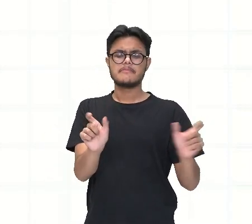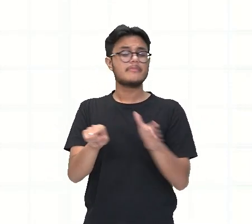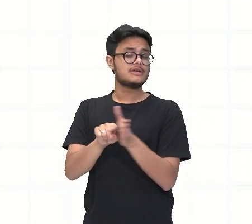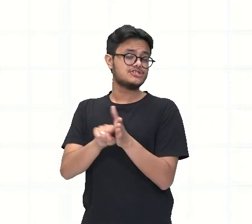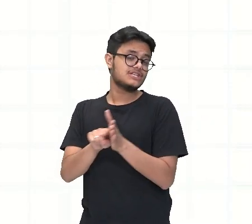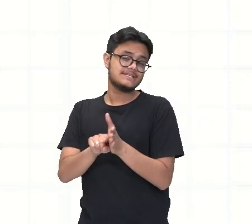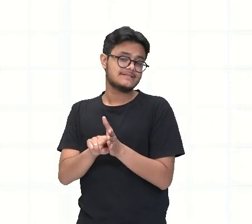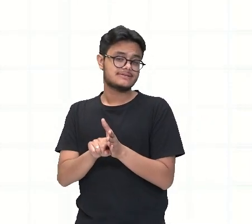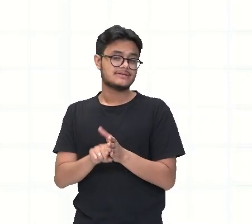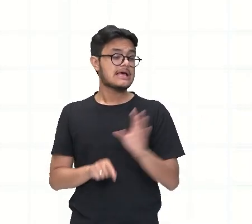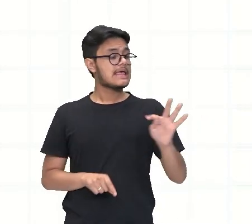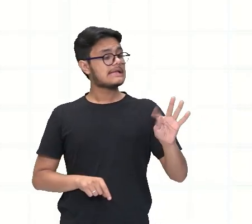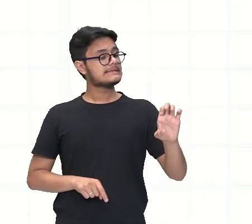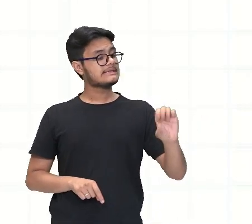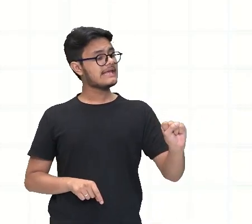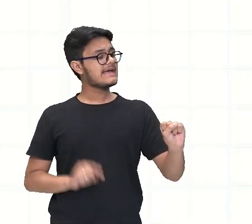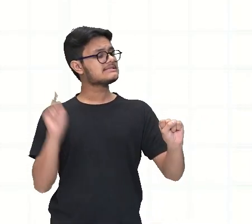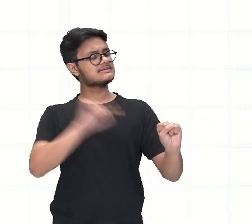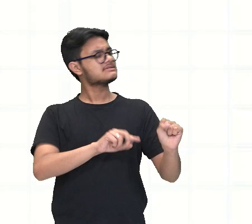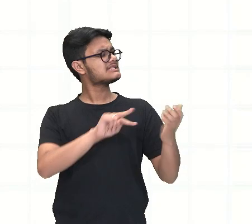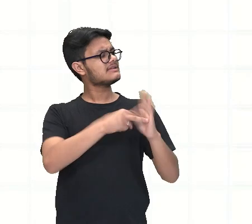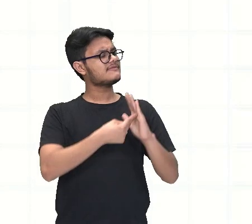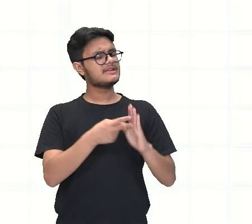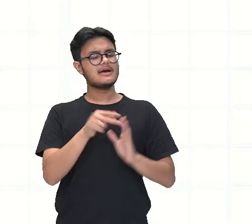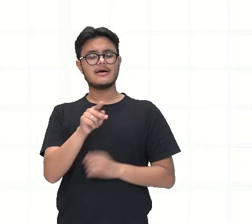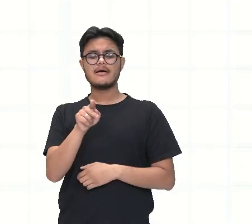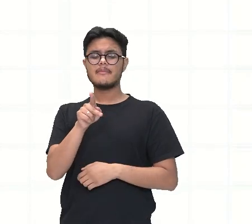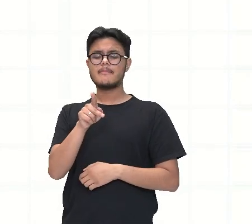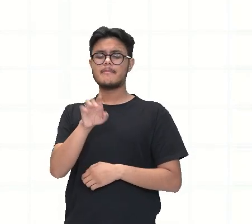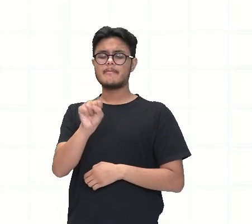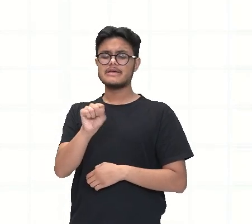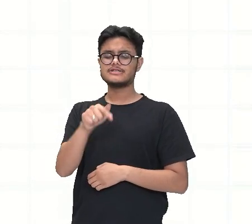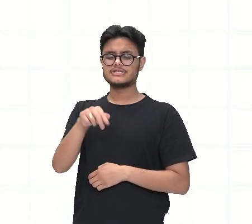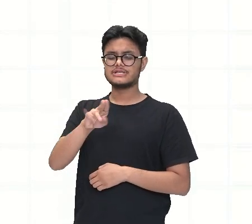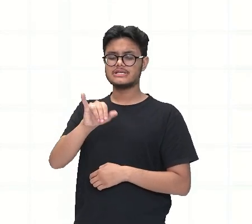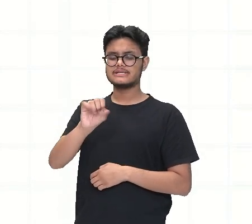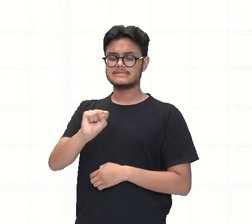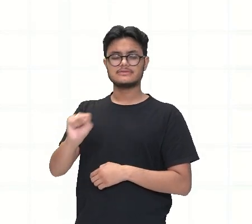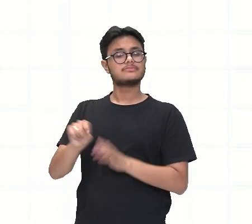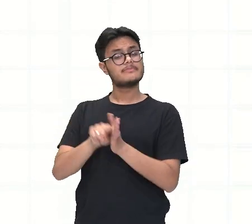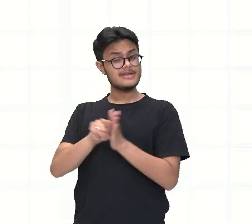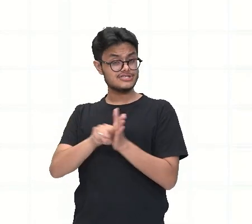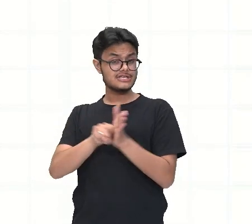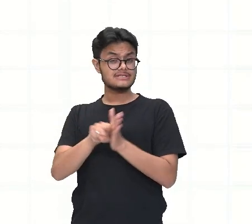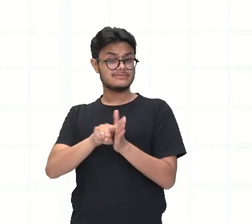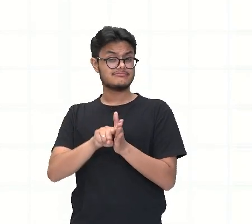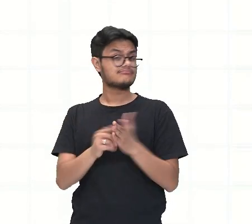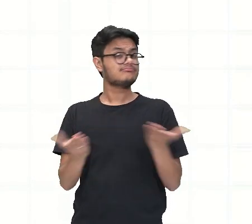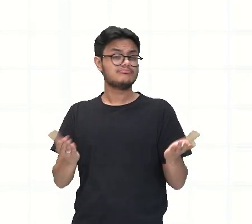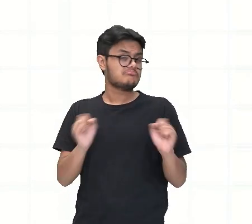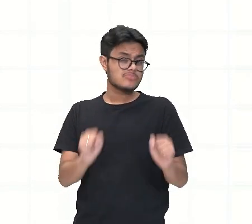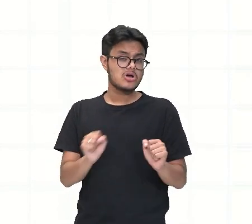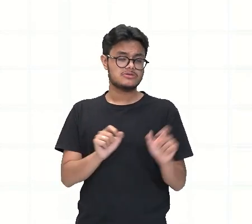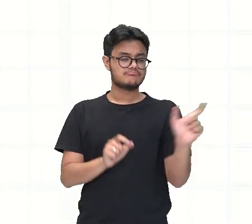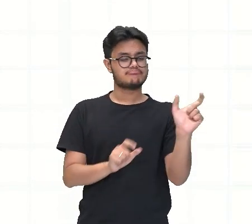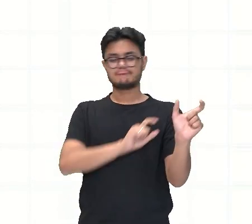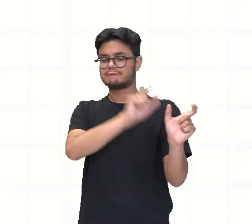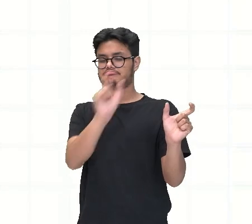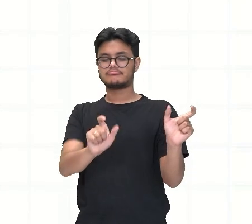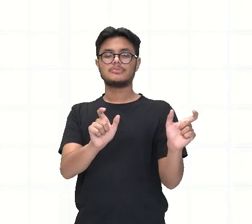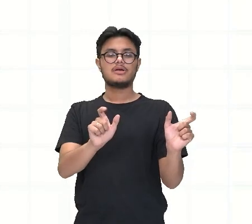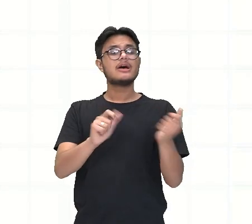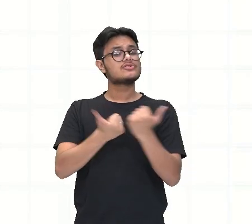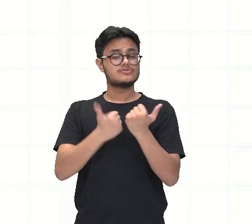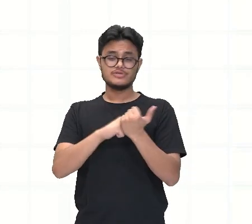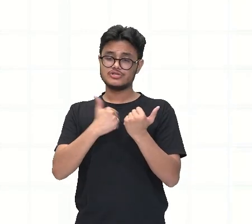mais adiante eu fui e substituí por o menino, porque no contexto fazia sentido, ok? Aqui, o nosso